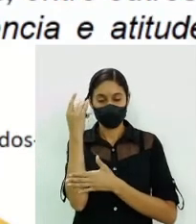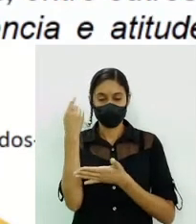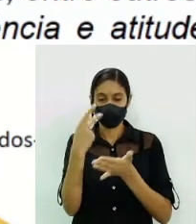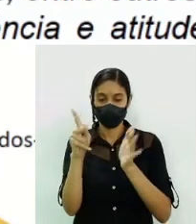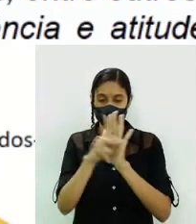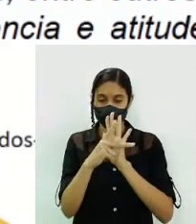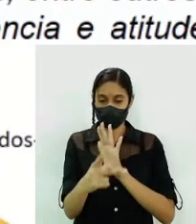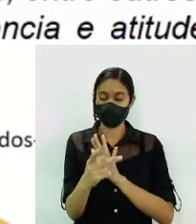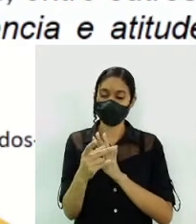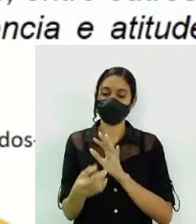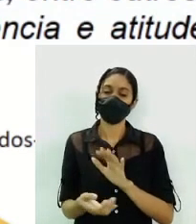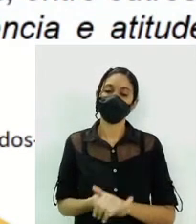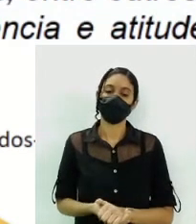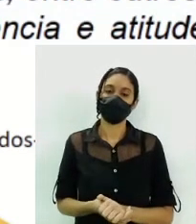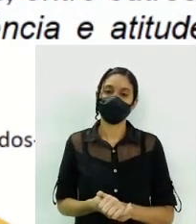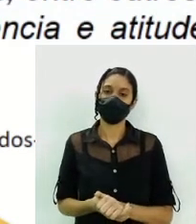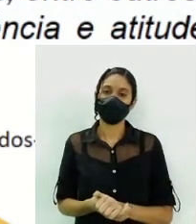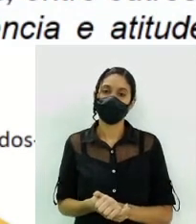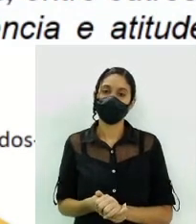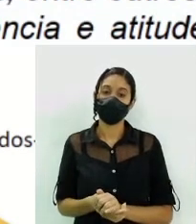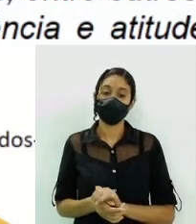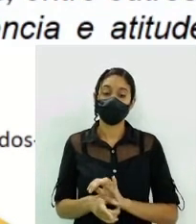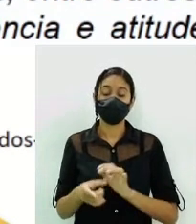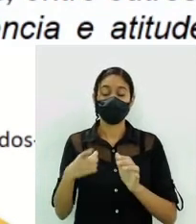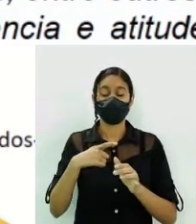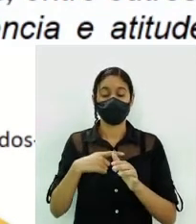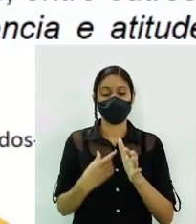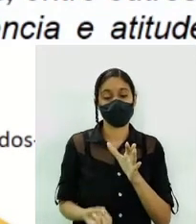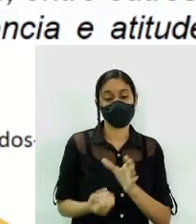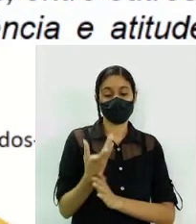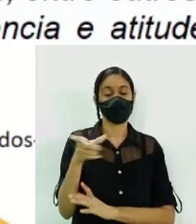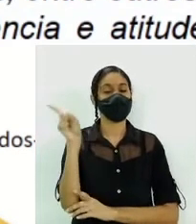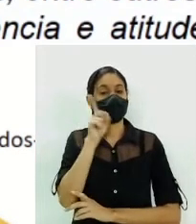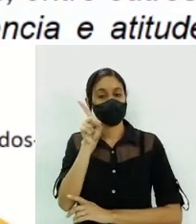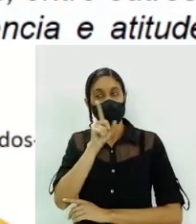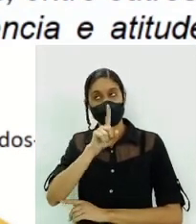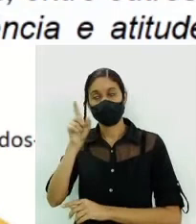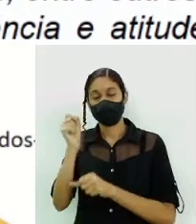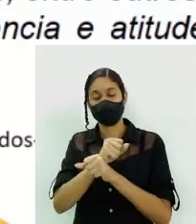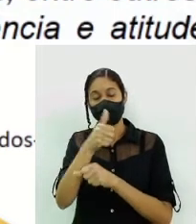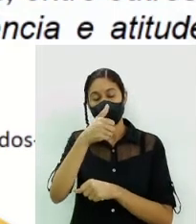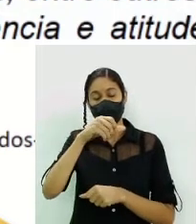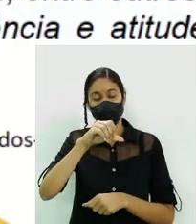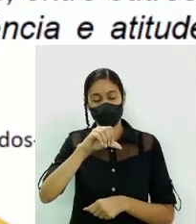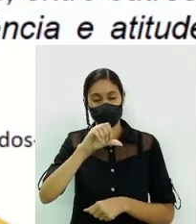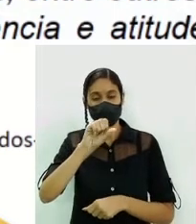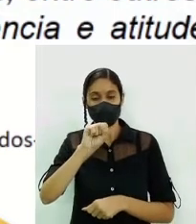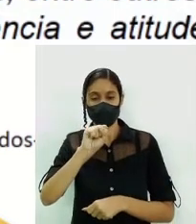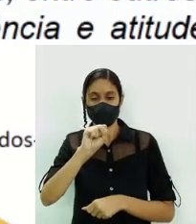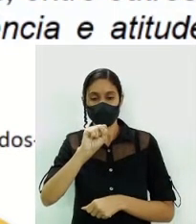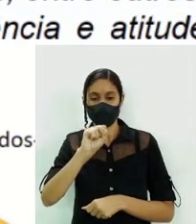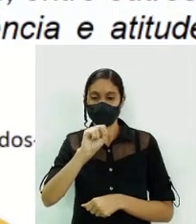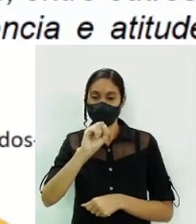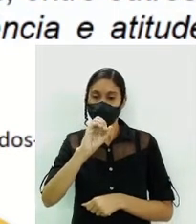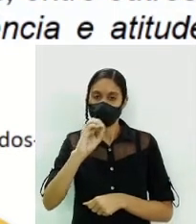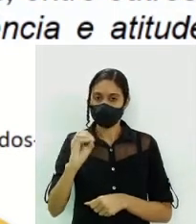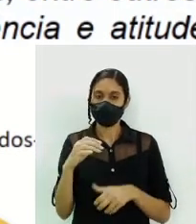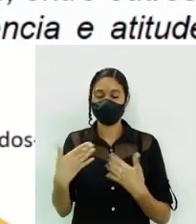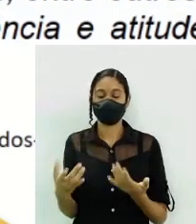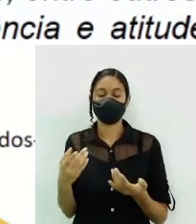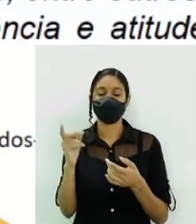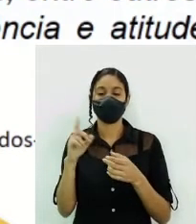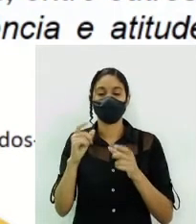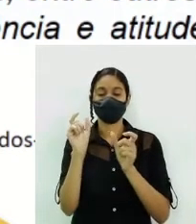falados que surgiu nos Estados Unidos nos anos de 1980. A Poetry Slam, também chamada de Batalha